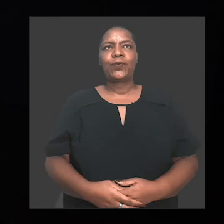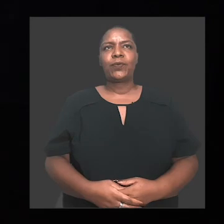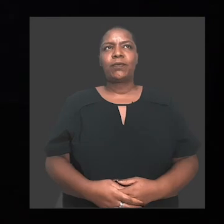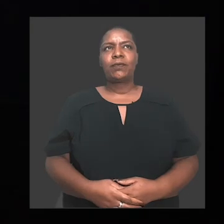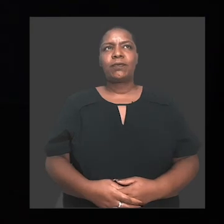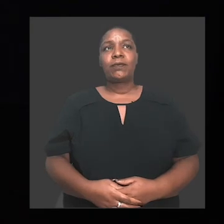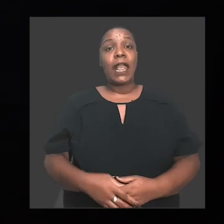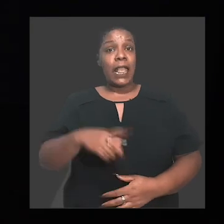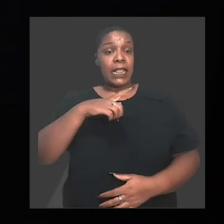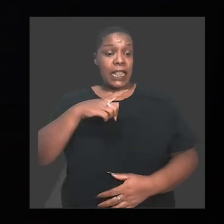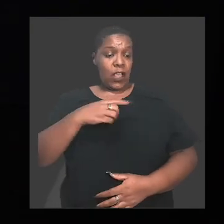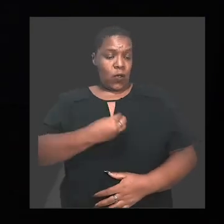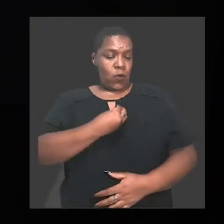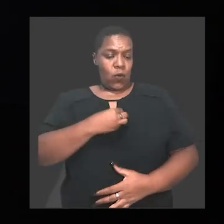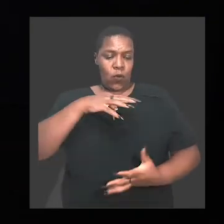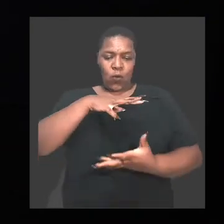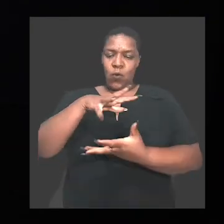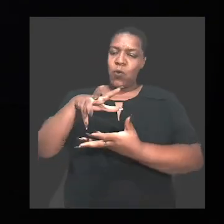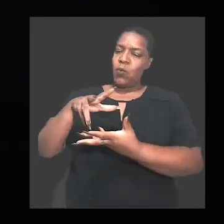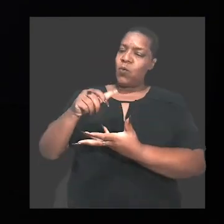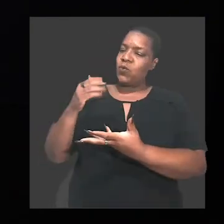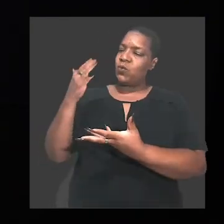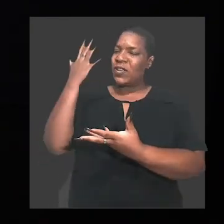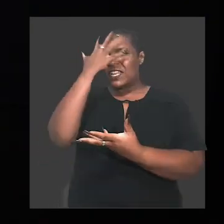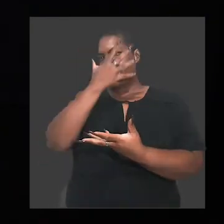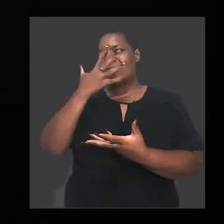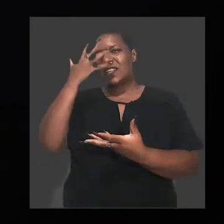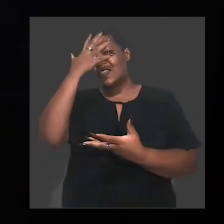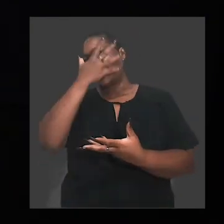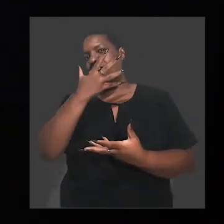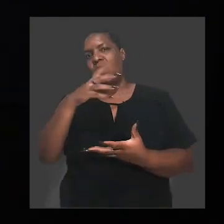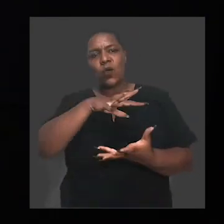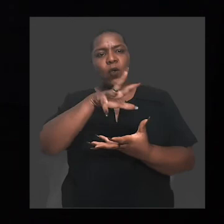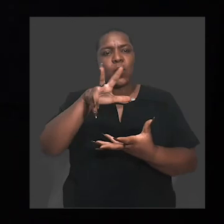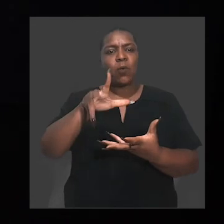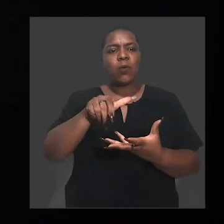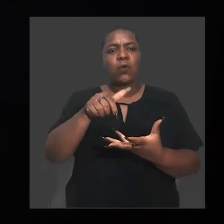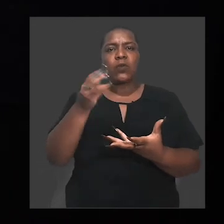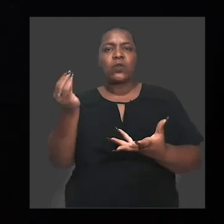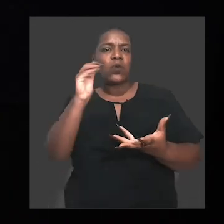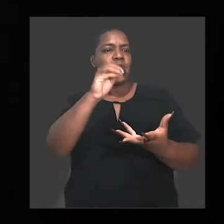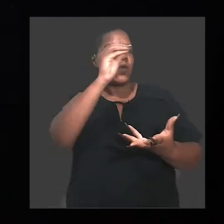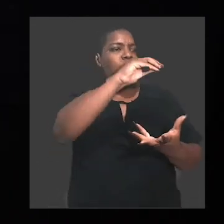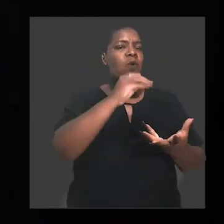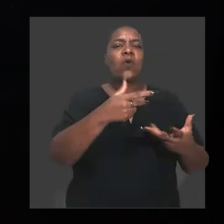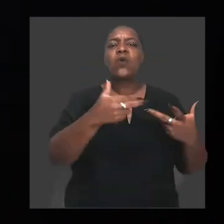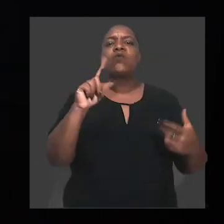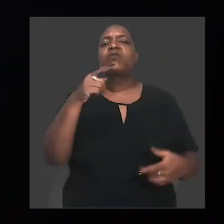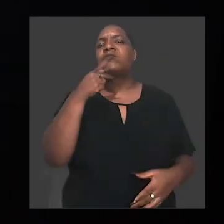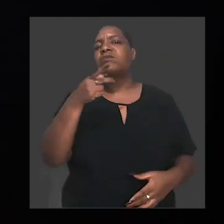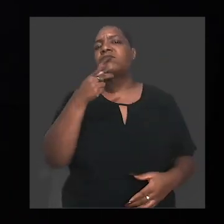Existe um mundo que é invisível, né? Existe um mundo que... onde estão todas as coisas que a gente não